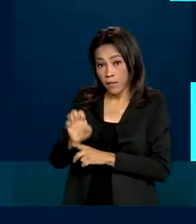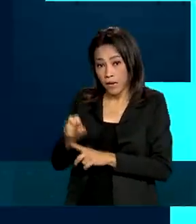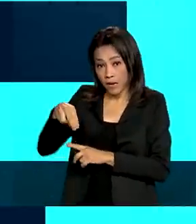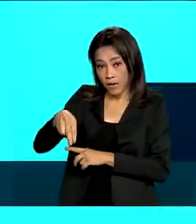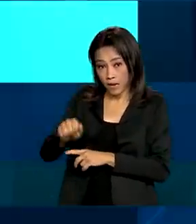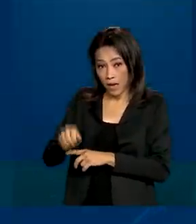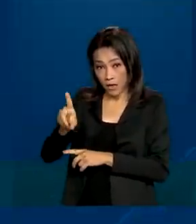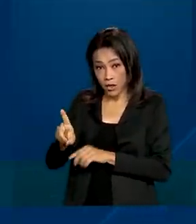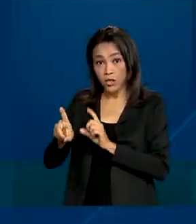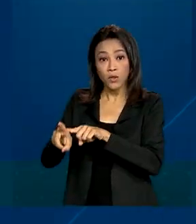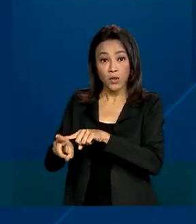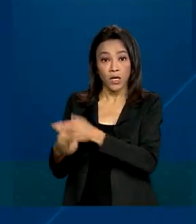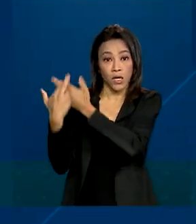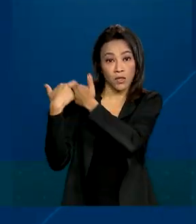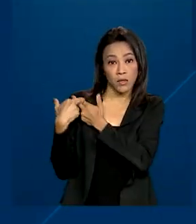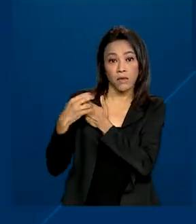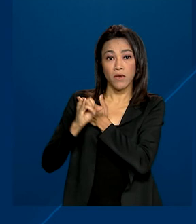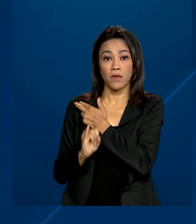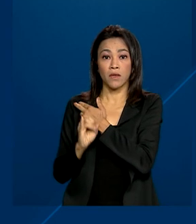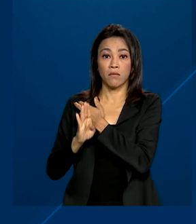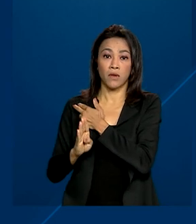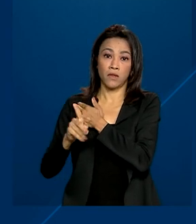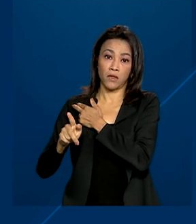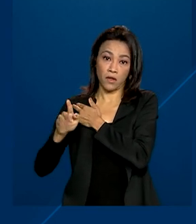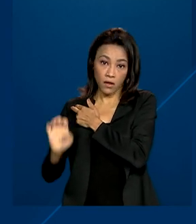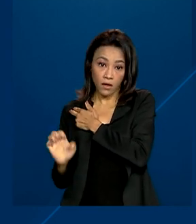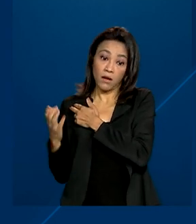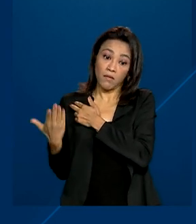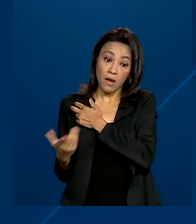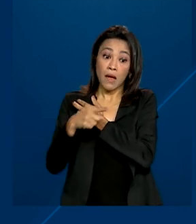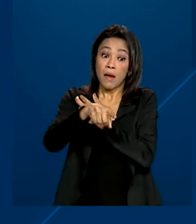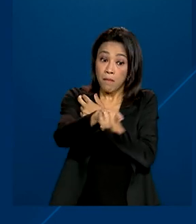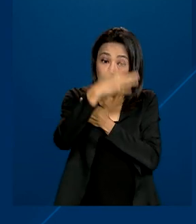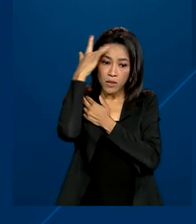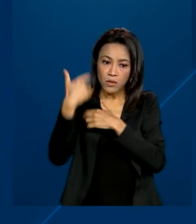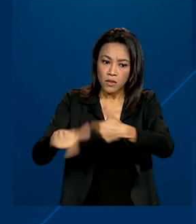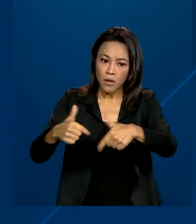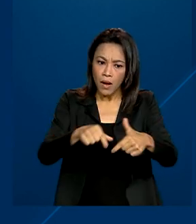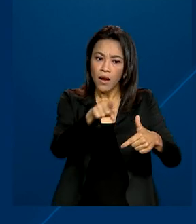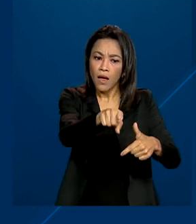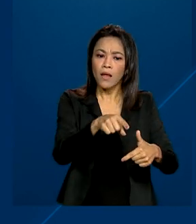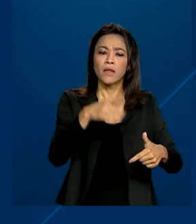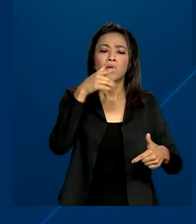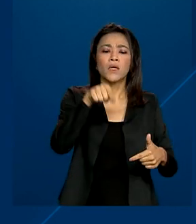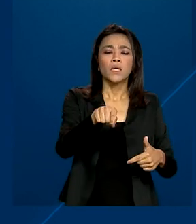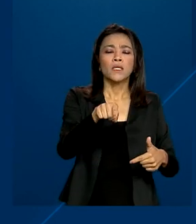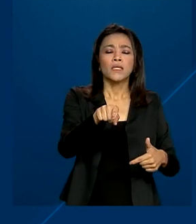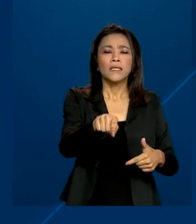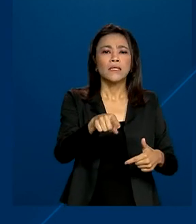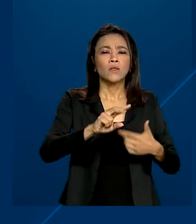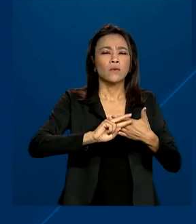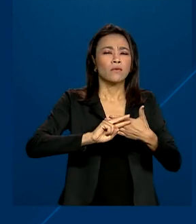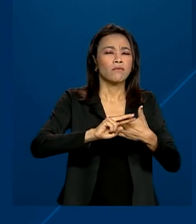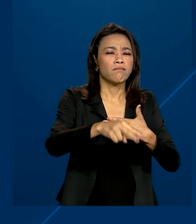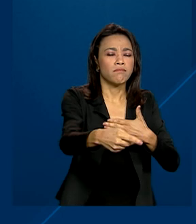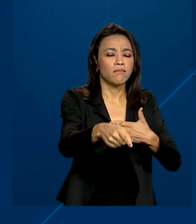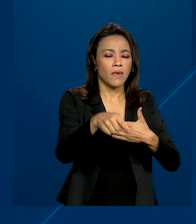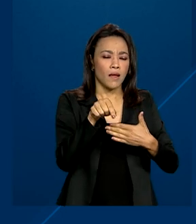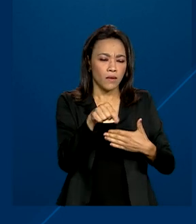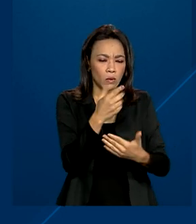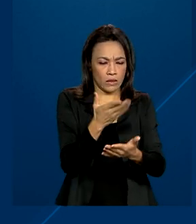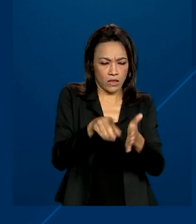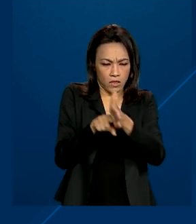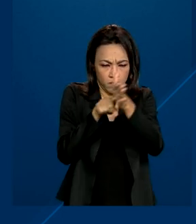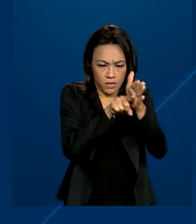IBGE mas pessoas ocupadas Claro reflete diretamente na taxa de desocupação esse índice que mede o desemprego